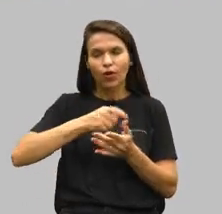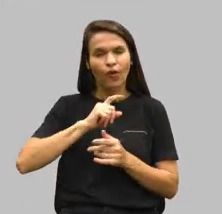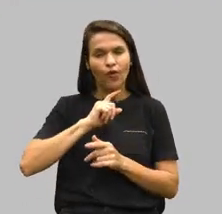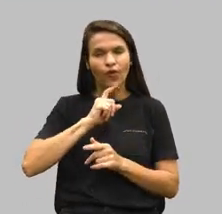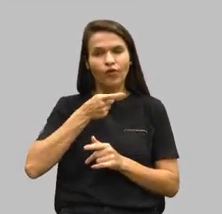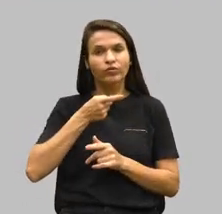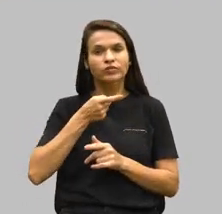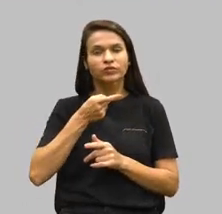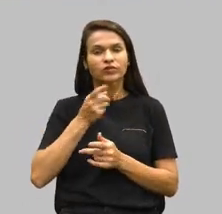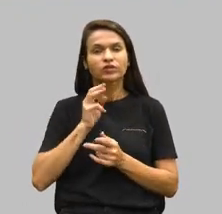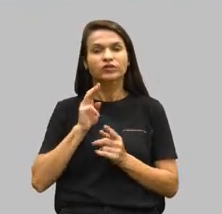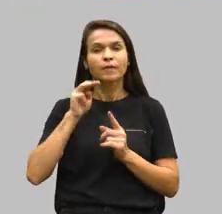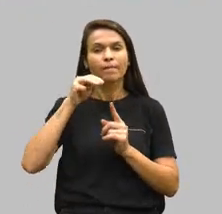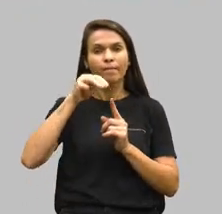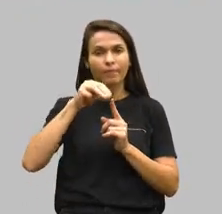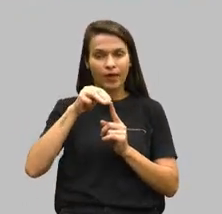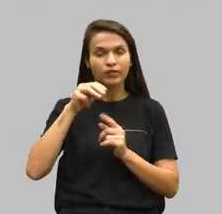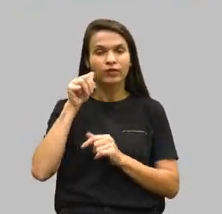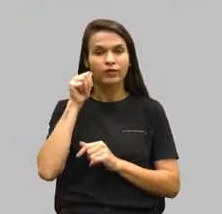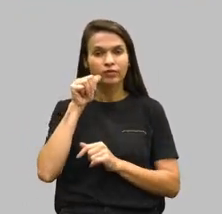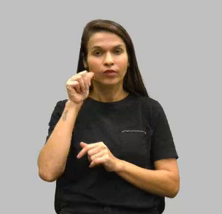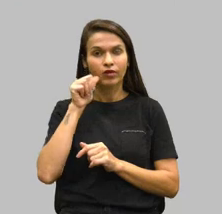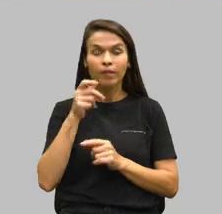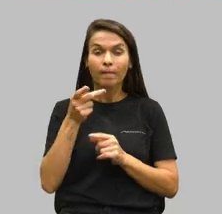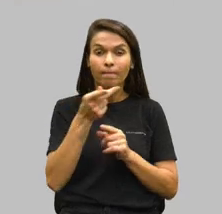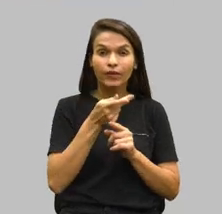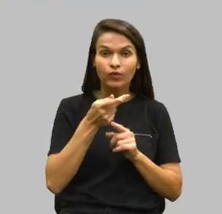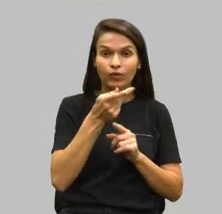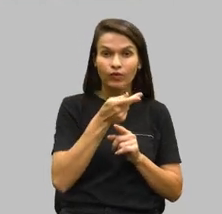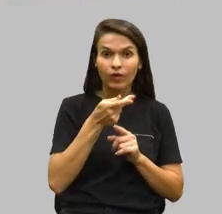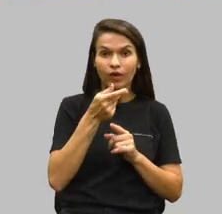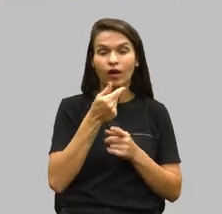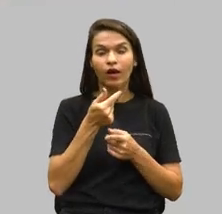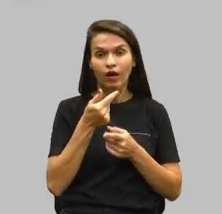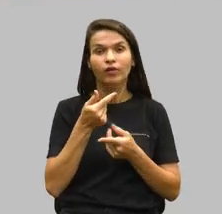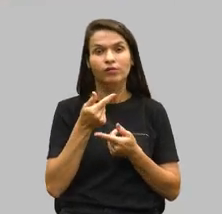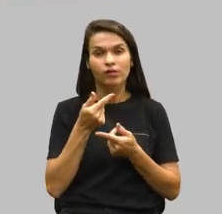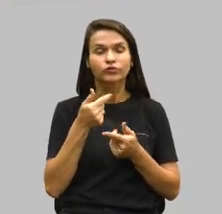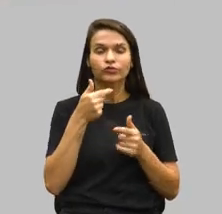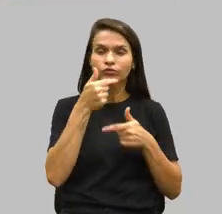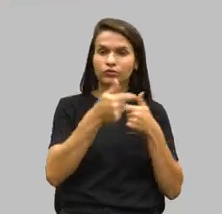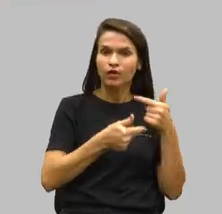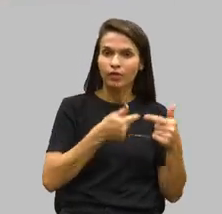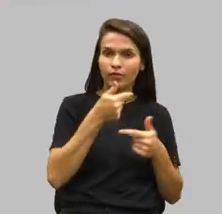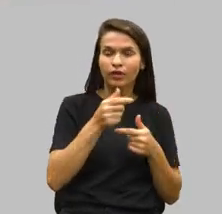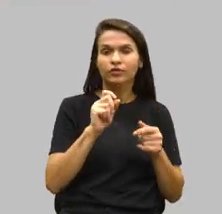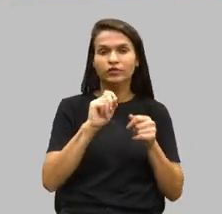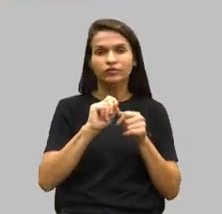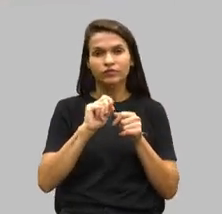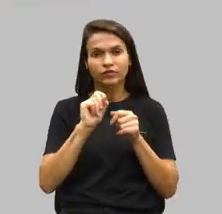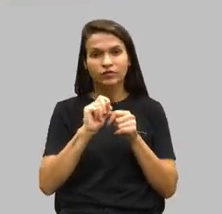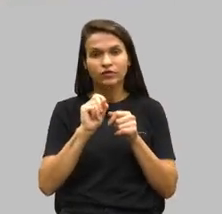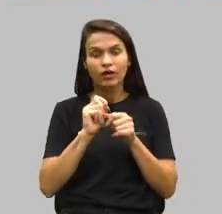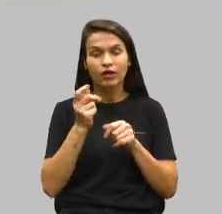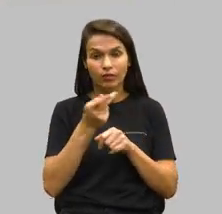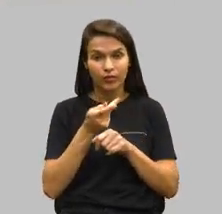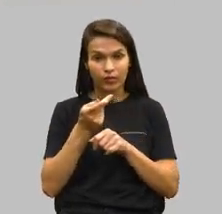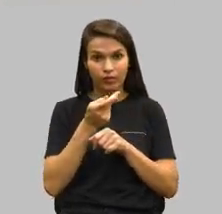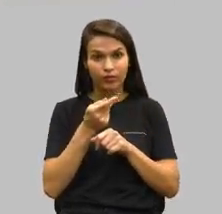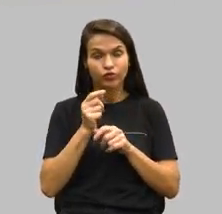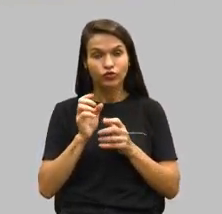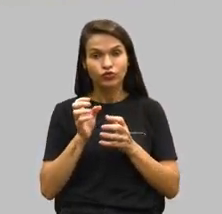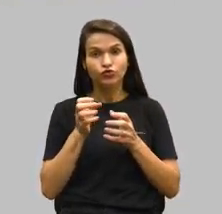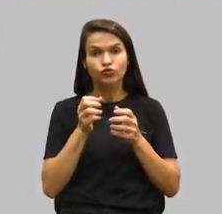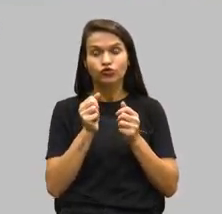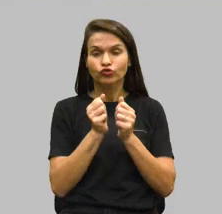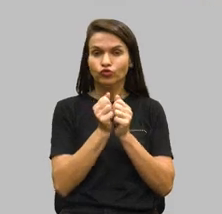match das mulheres que se que procuraram eh a questão da empregabilidade que fizeram eh a procura junto com as